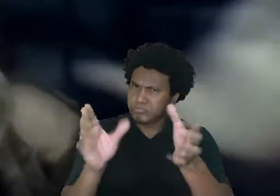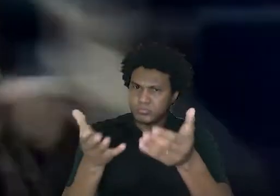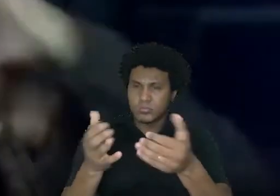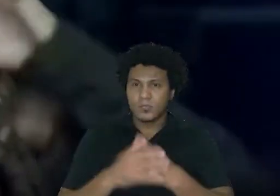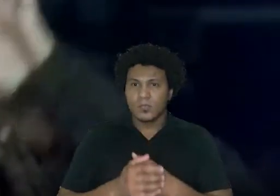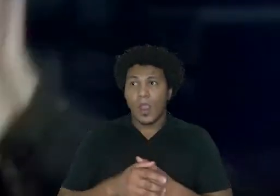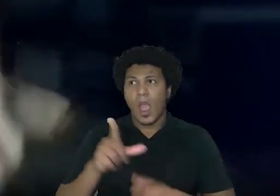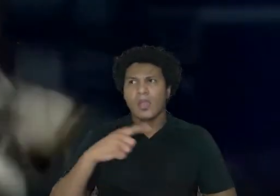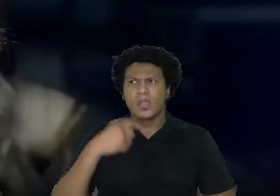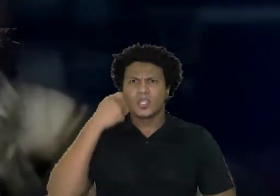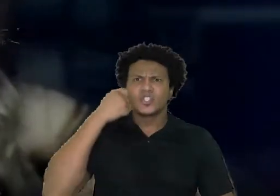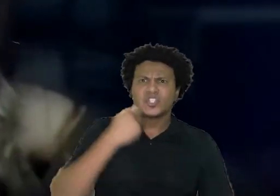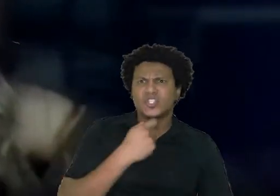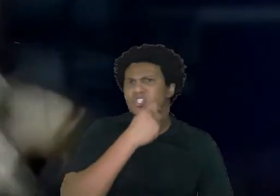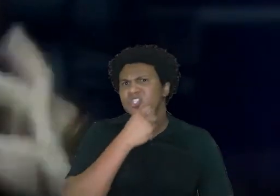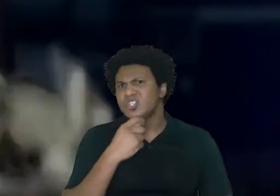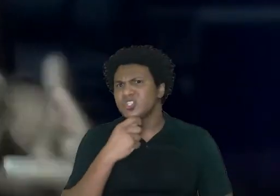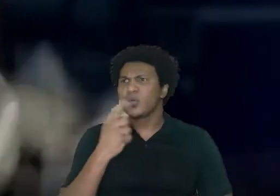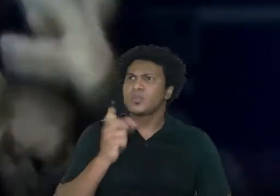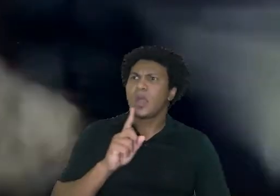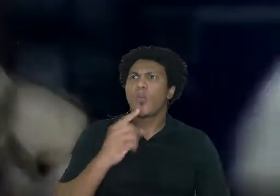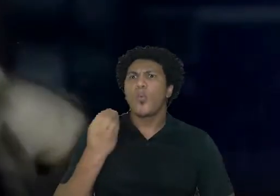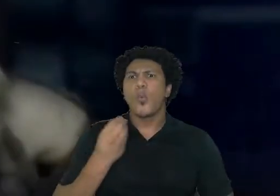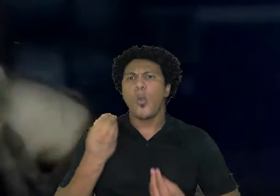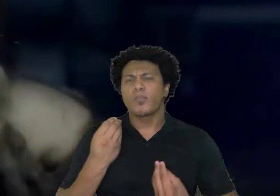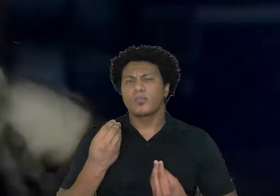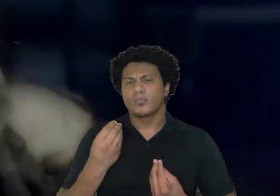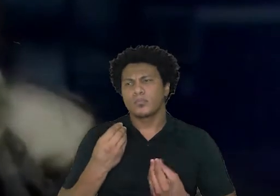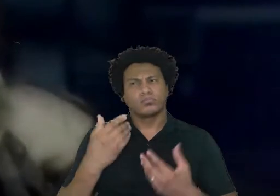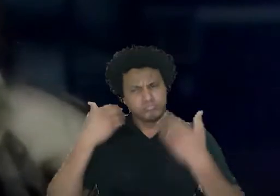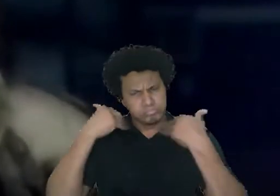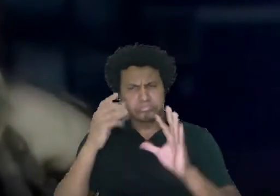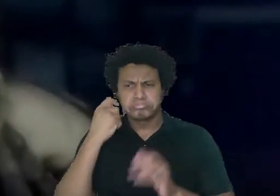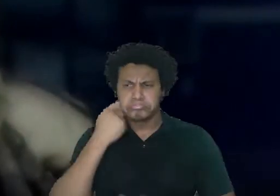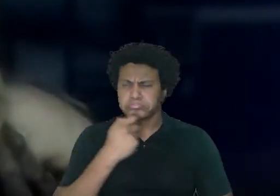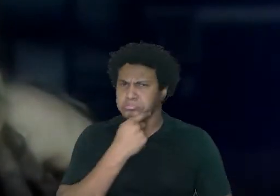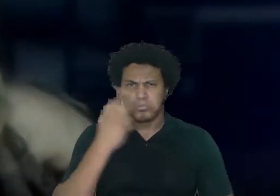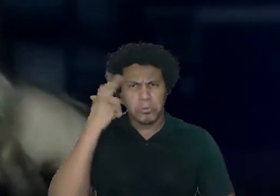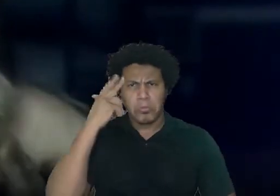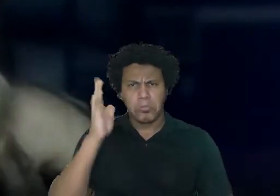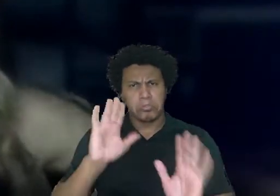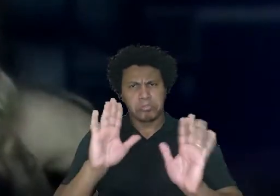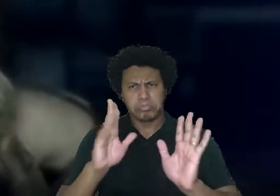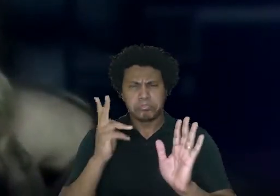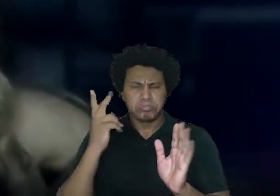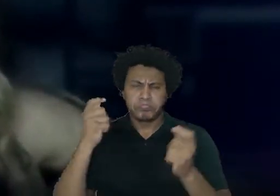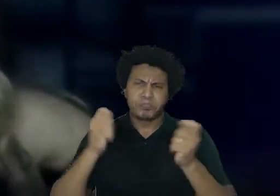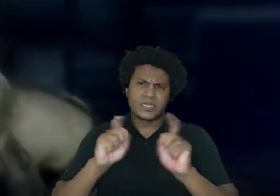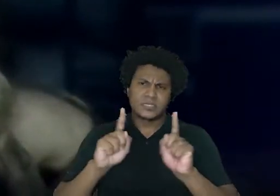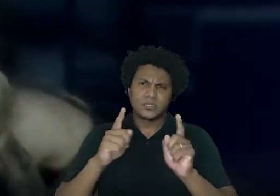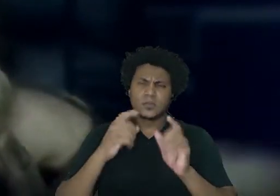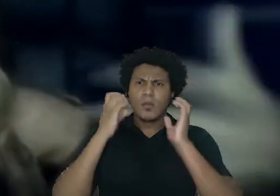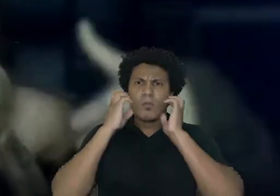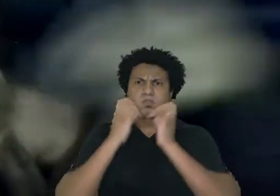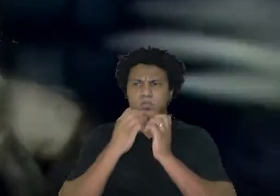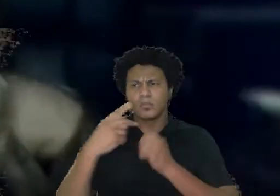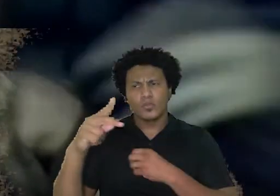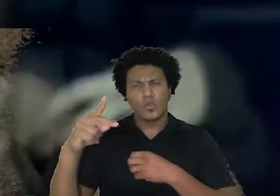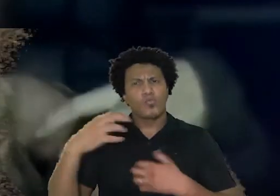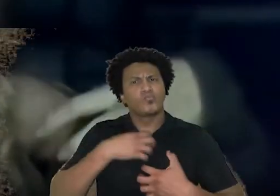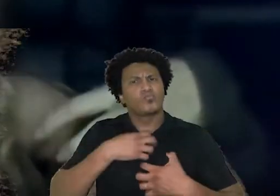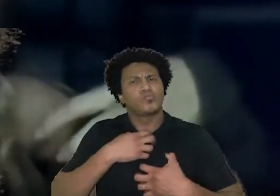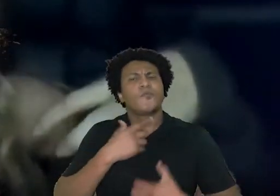monta. De qualquer forma, eu queria muito a fisionomia, eu acho ele parecido comigo, né? E aí teve até as questões, eu tiro a barba ou não tiro? Eu me monto